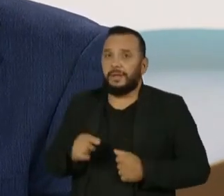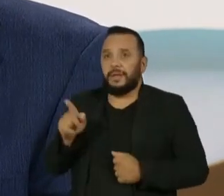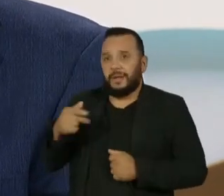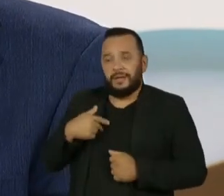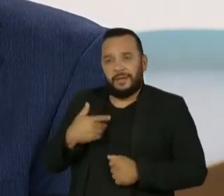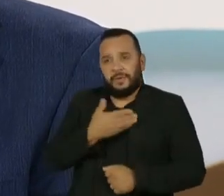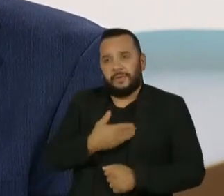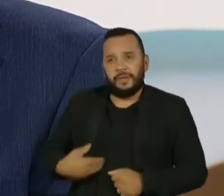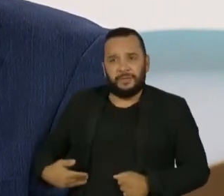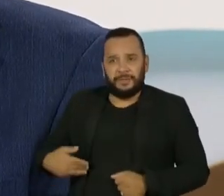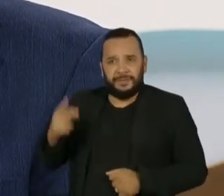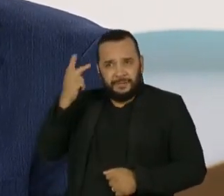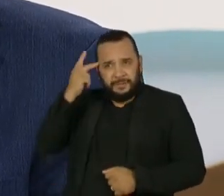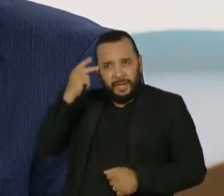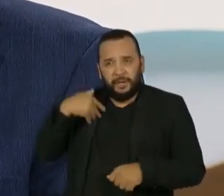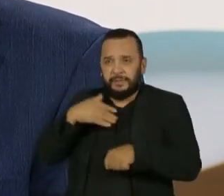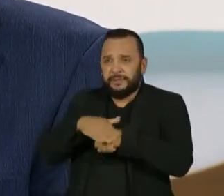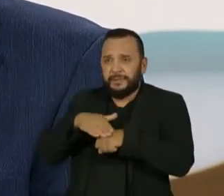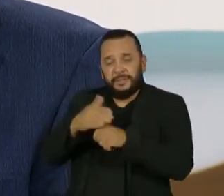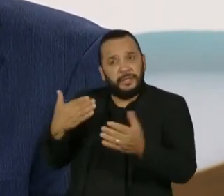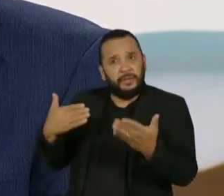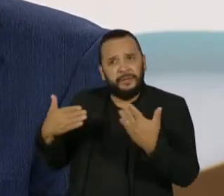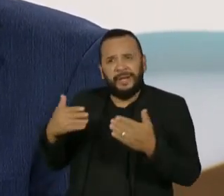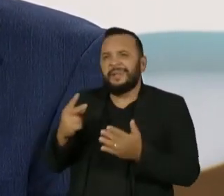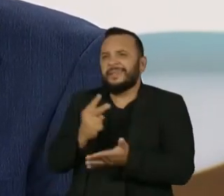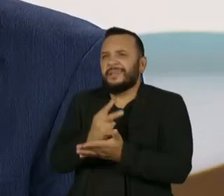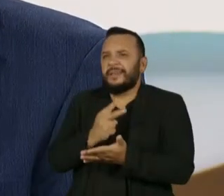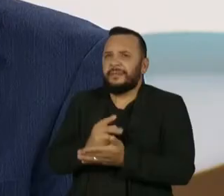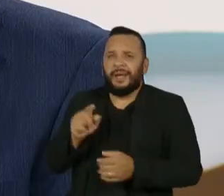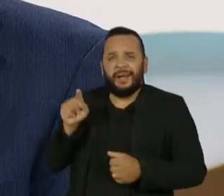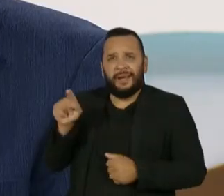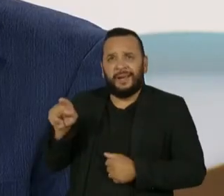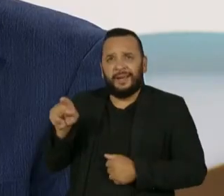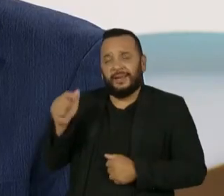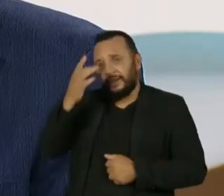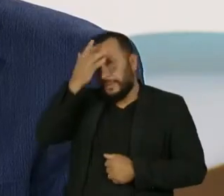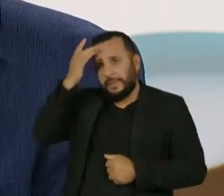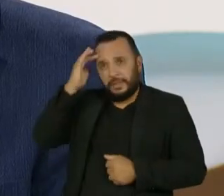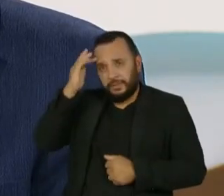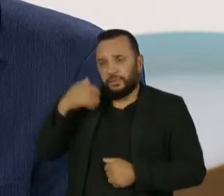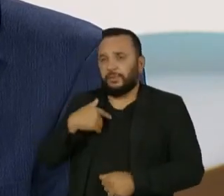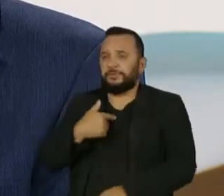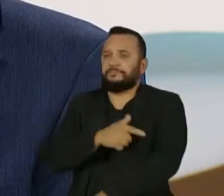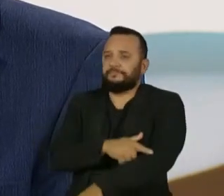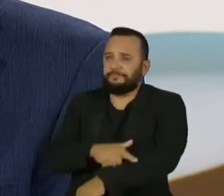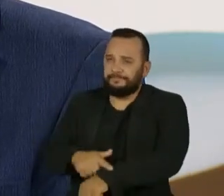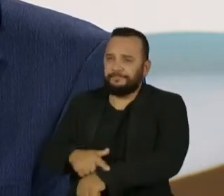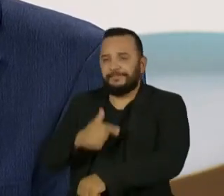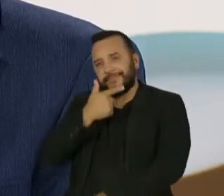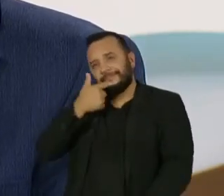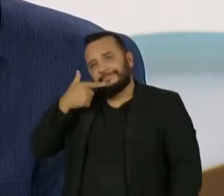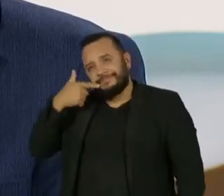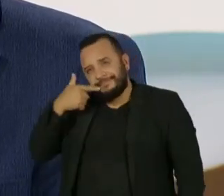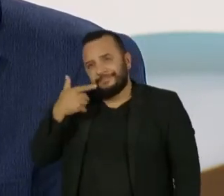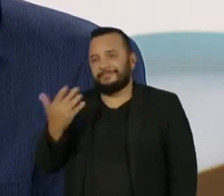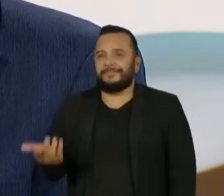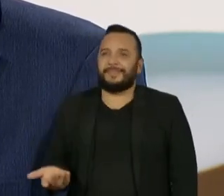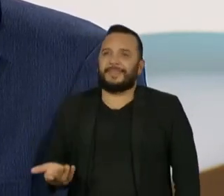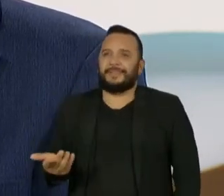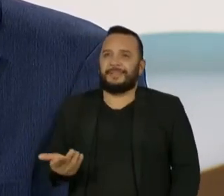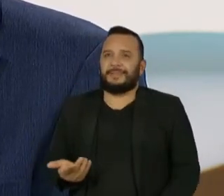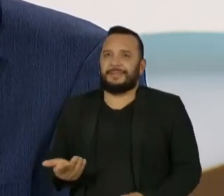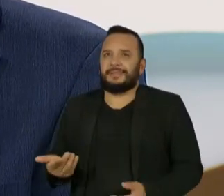Paulo, a gente tem conversado sempre. E o fato de ele ser uma pessoa civilizada, simpática,